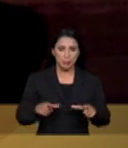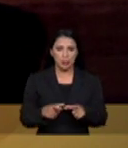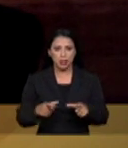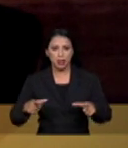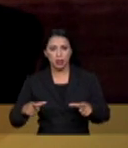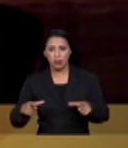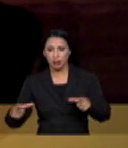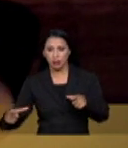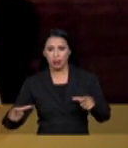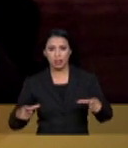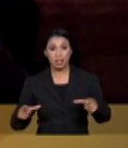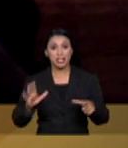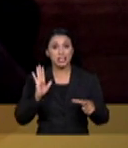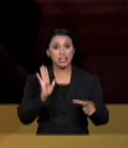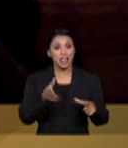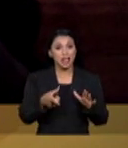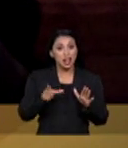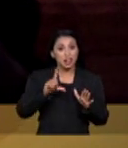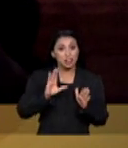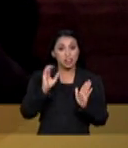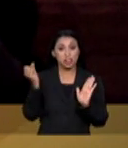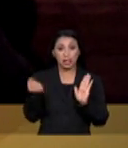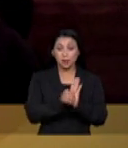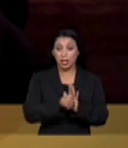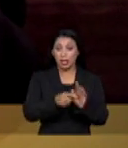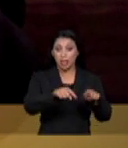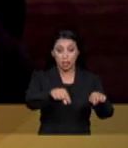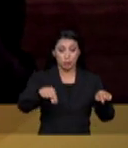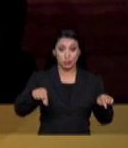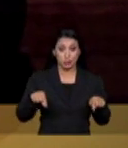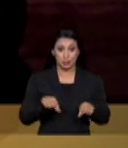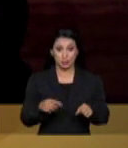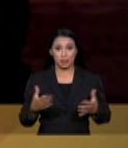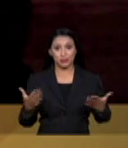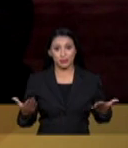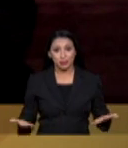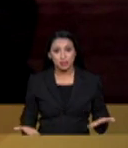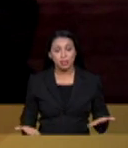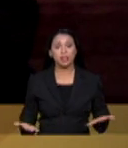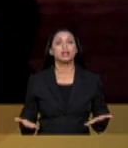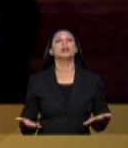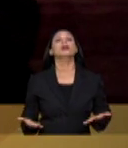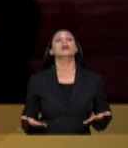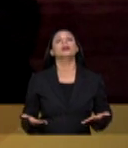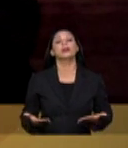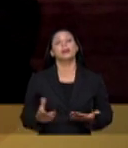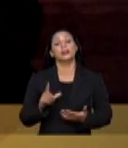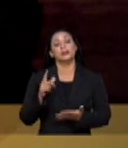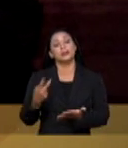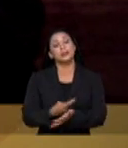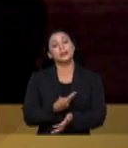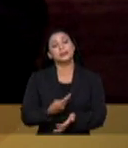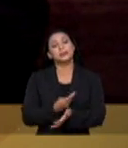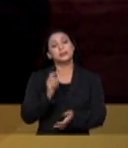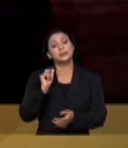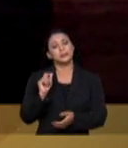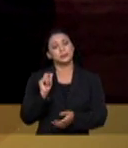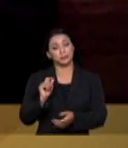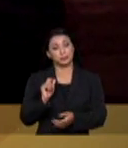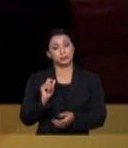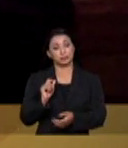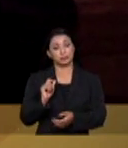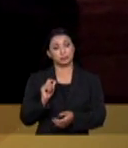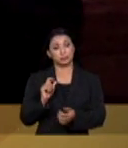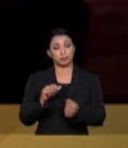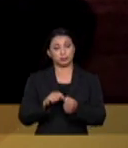já é marcar ressaltou no entanto que referido procedimento deverá ser